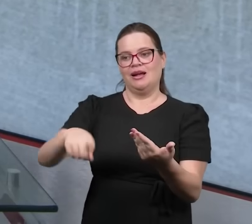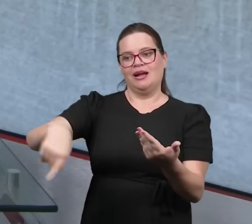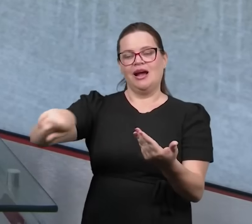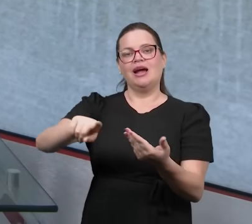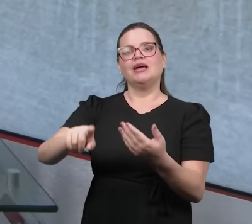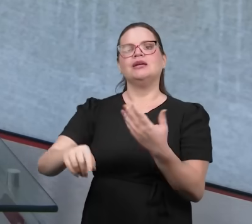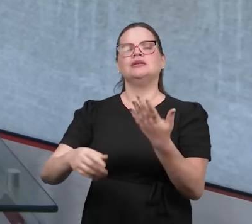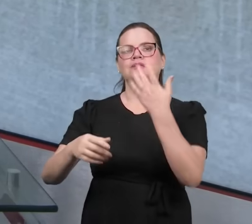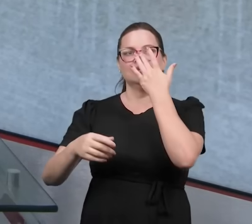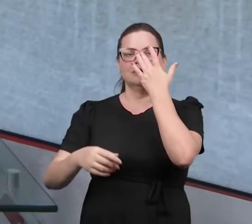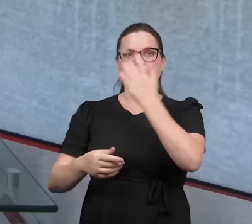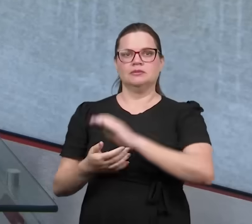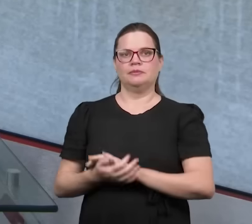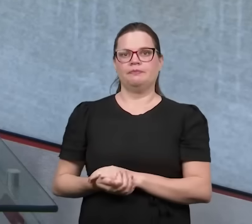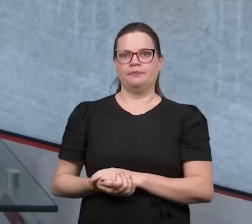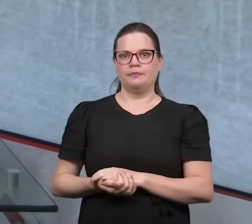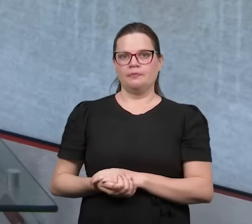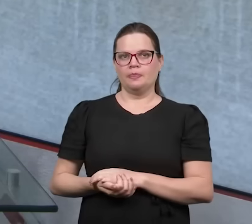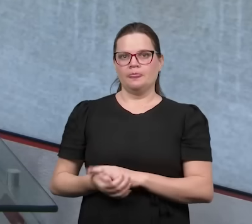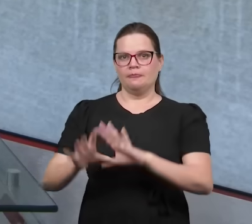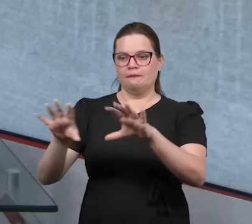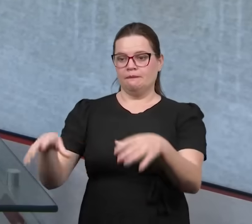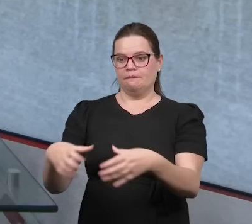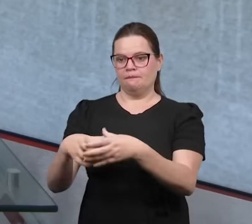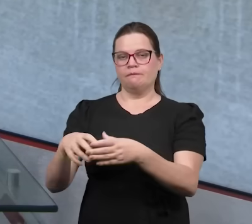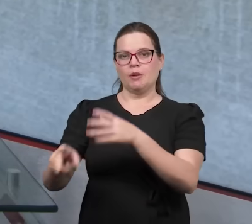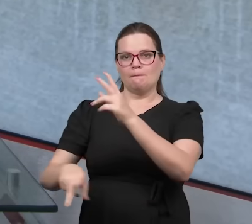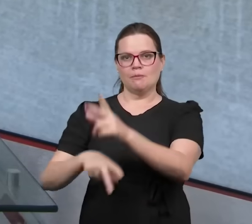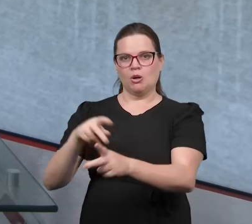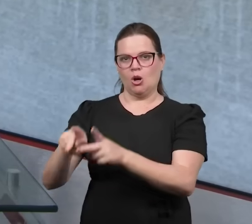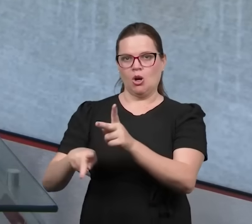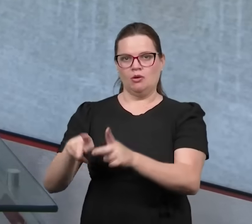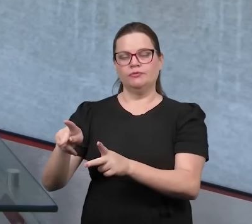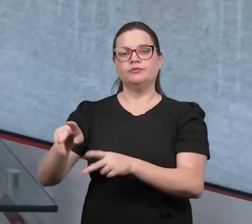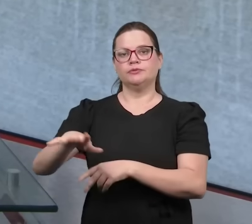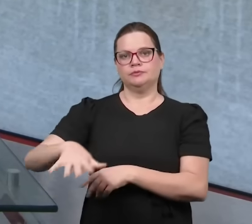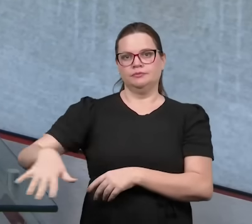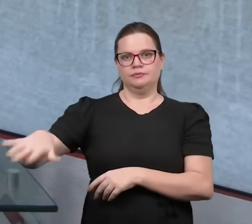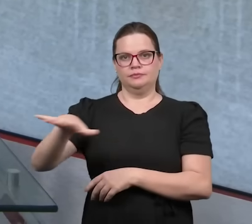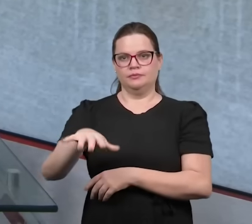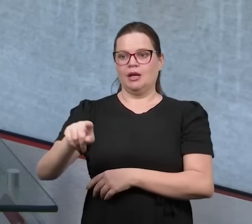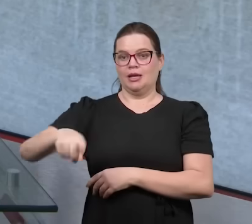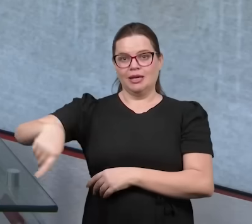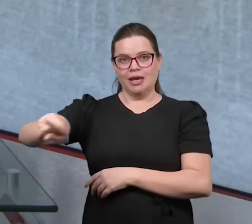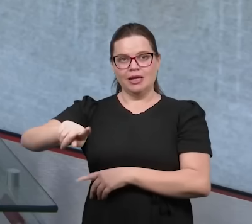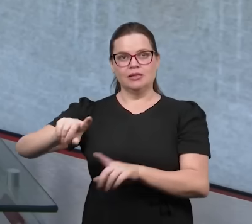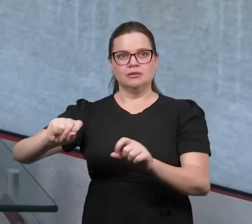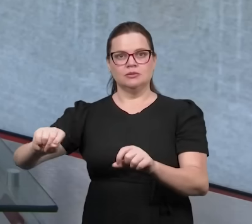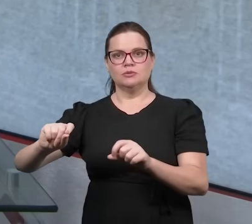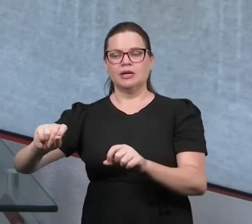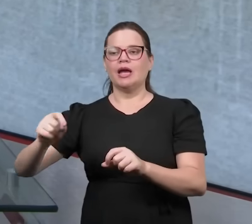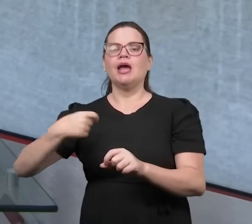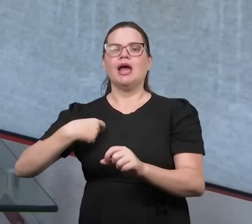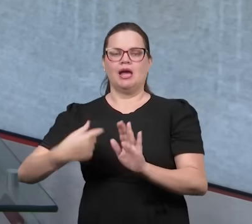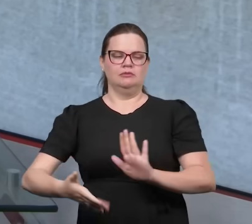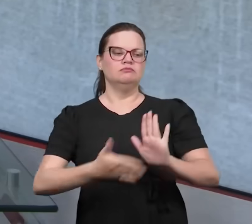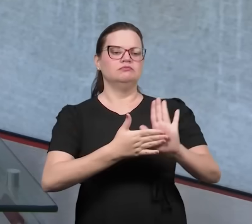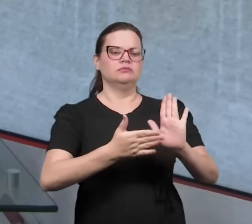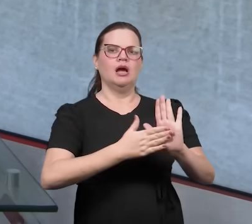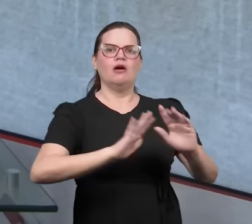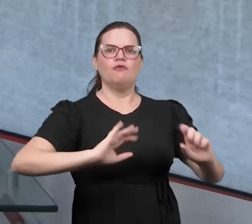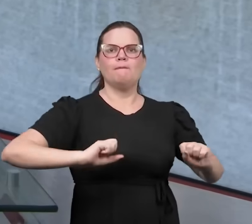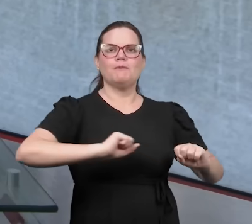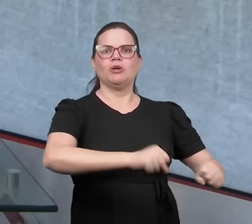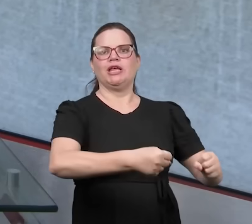ou oferecia a uma confederação de povos que lhe proporcionava proteção